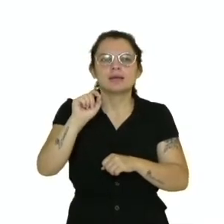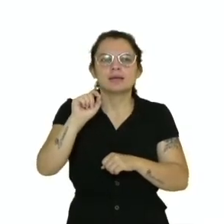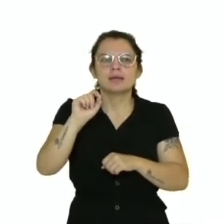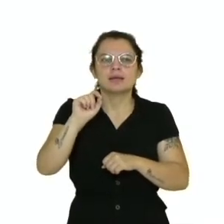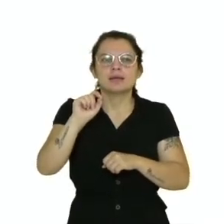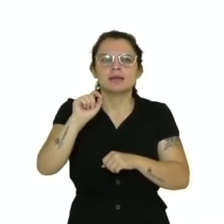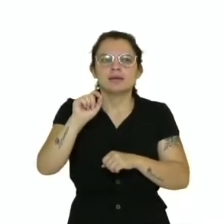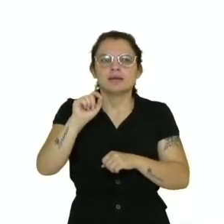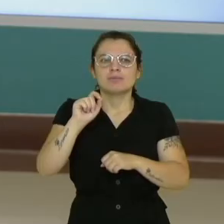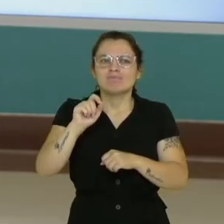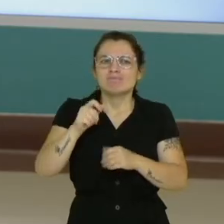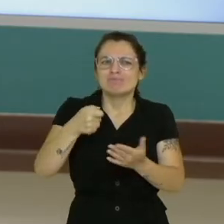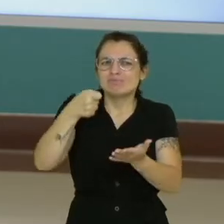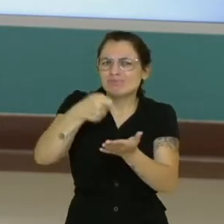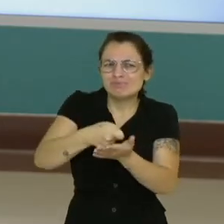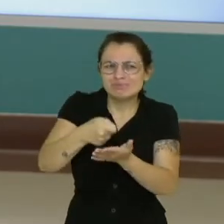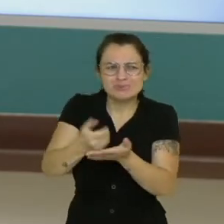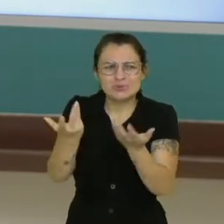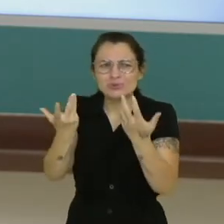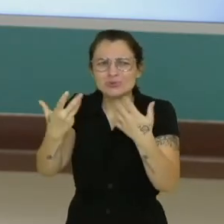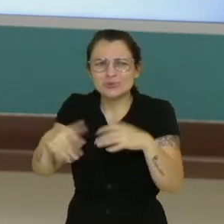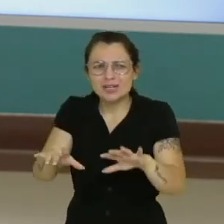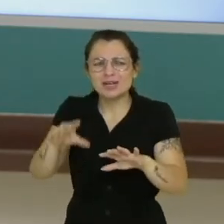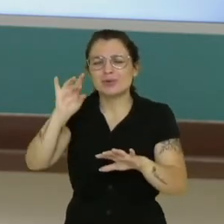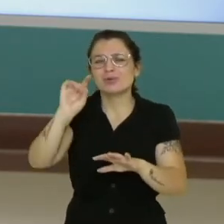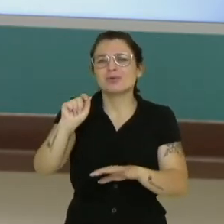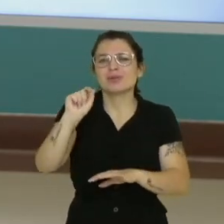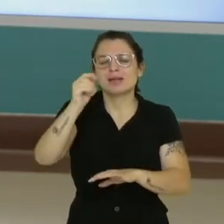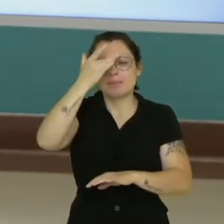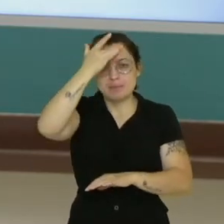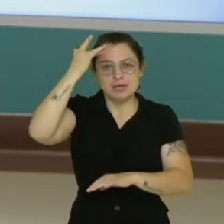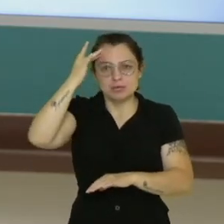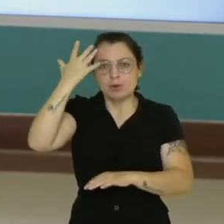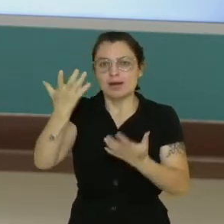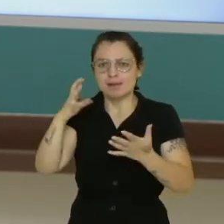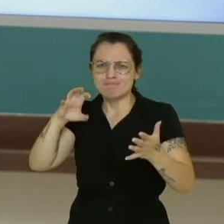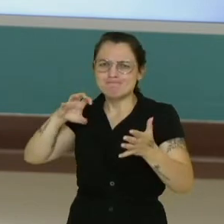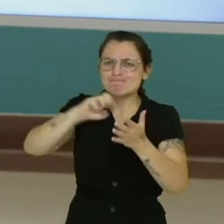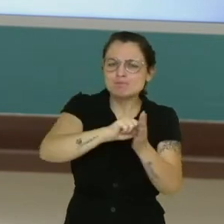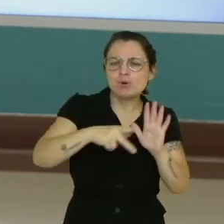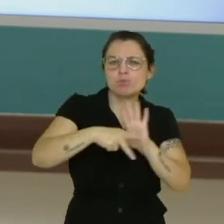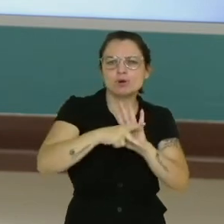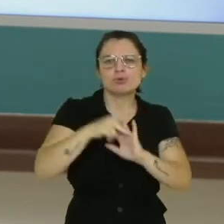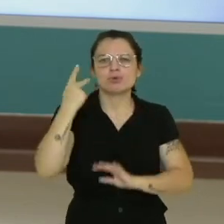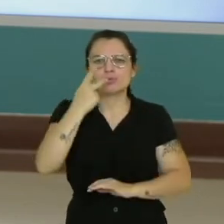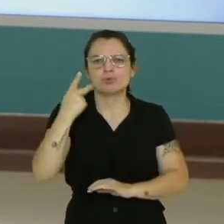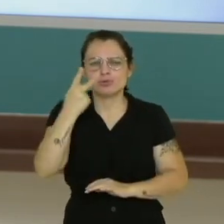tempo indeterminado. Ou seja, eles defendiam que os trabalhadores assumissem o poder político do governo.